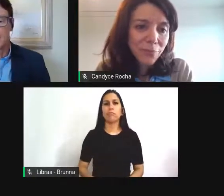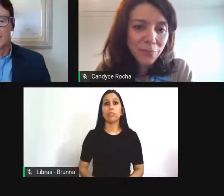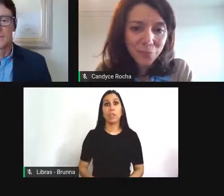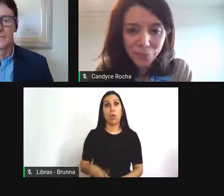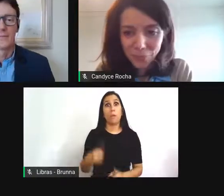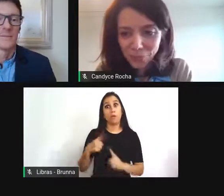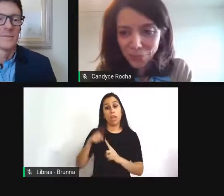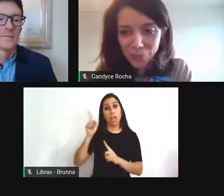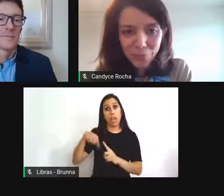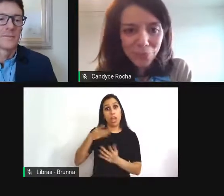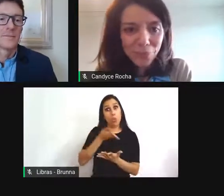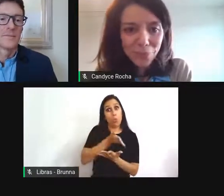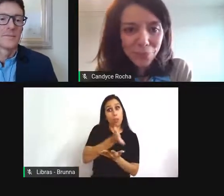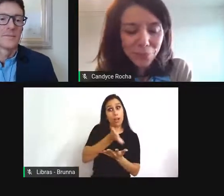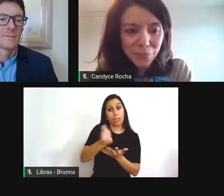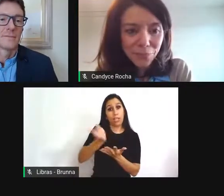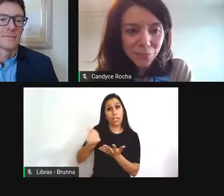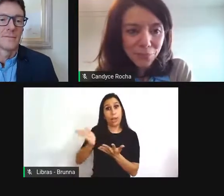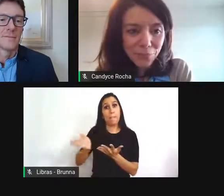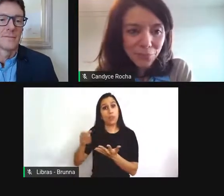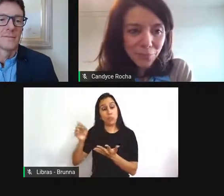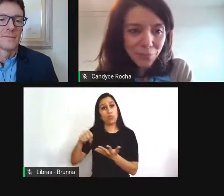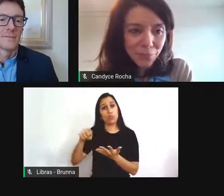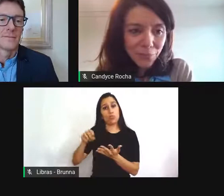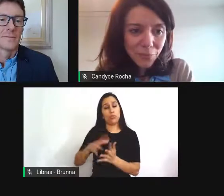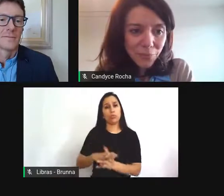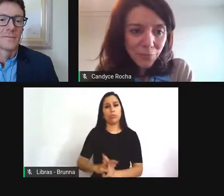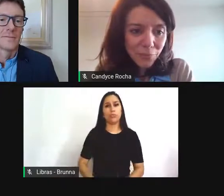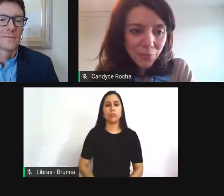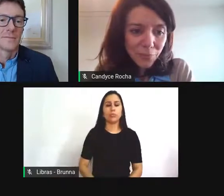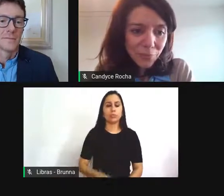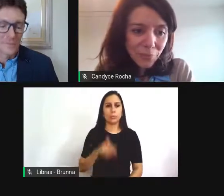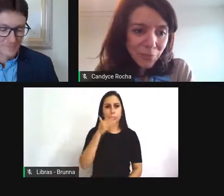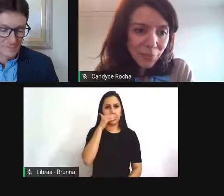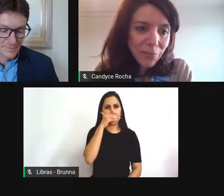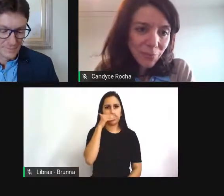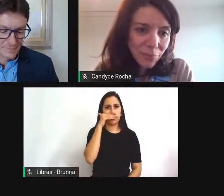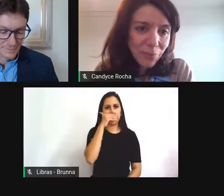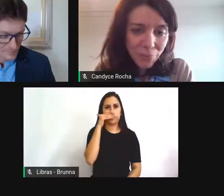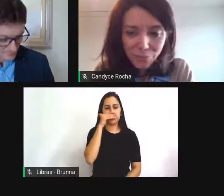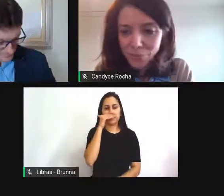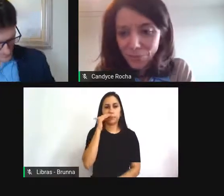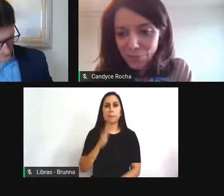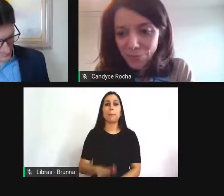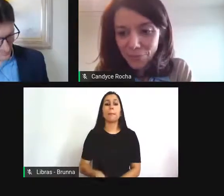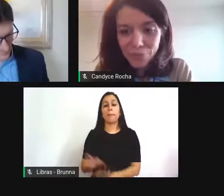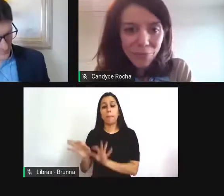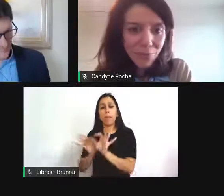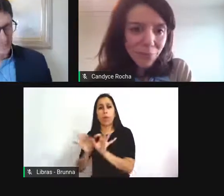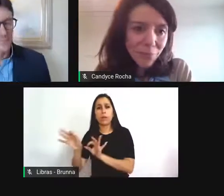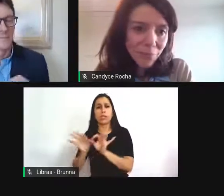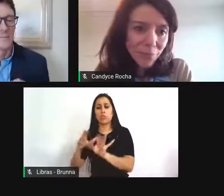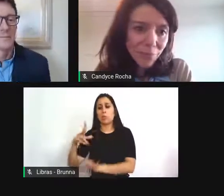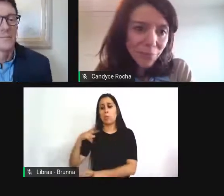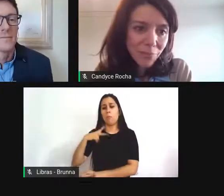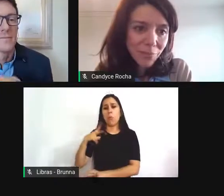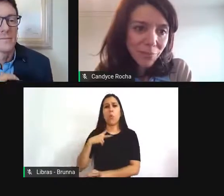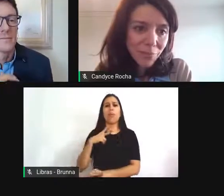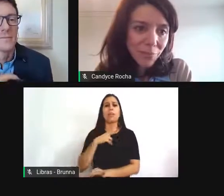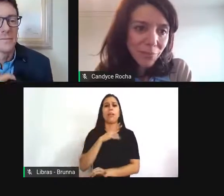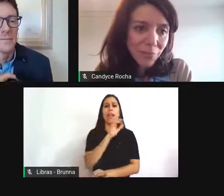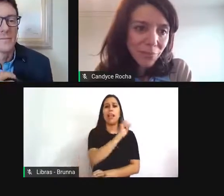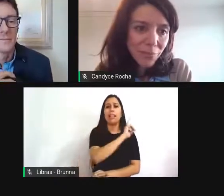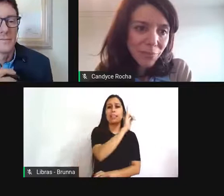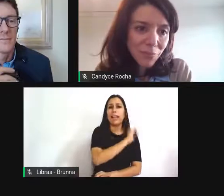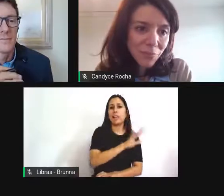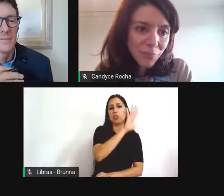né? Textos para discussão de organizações públicas ou internacionais. Tem uma série